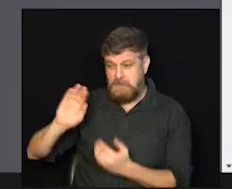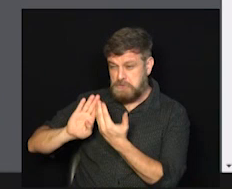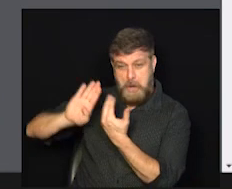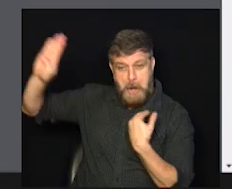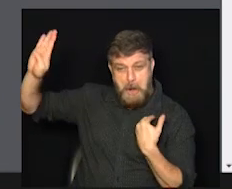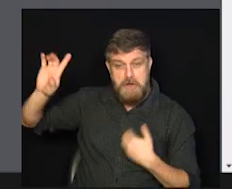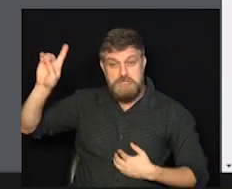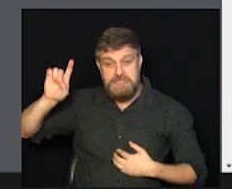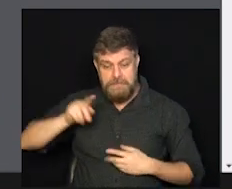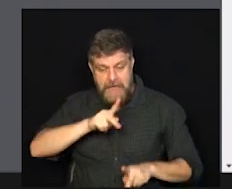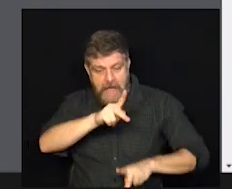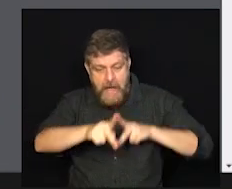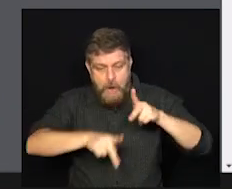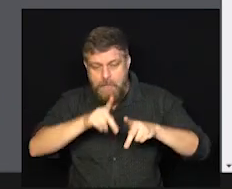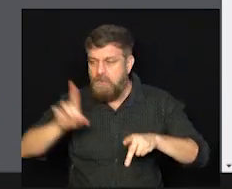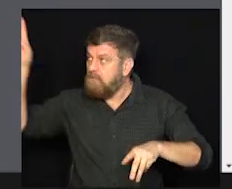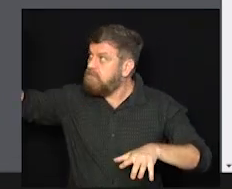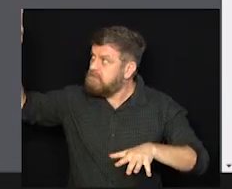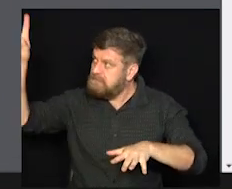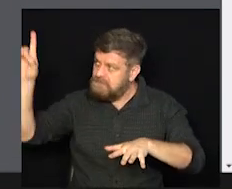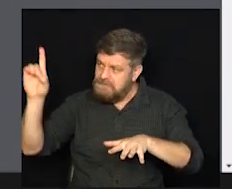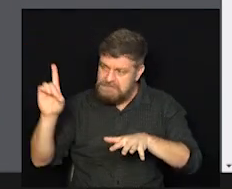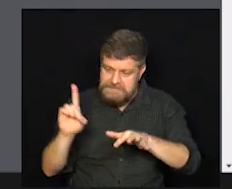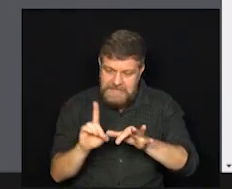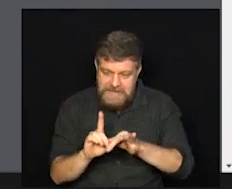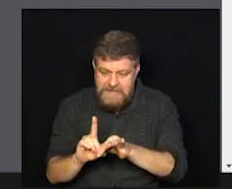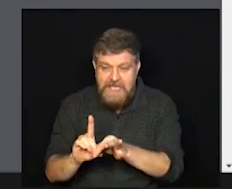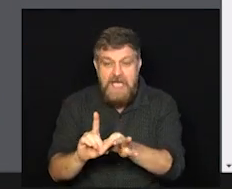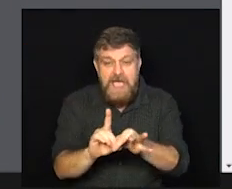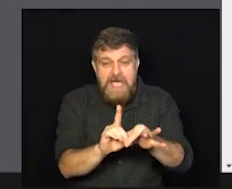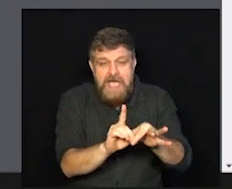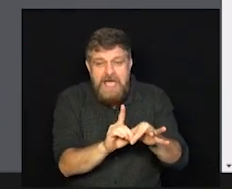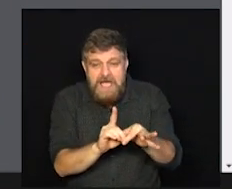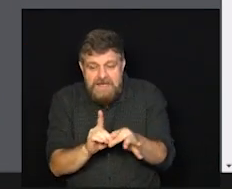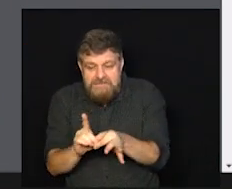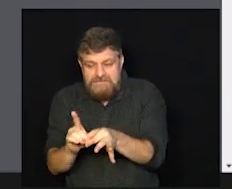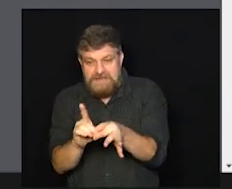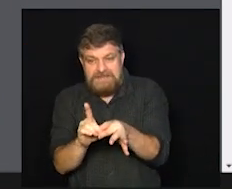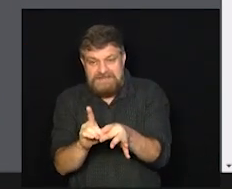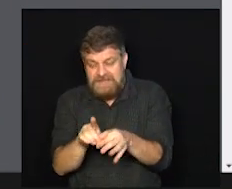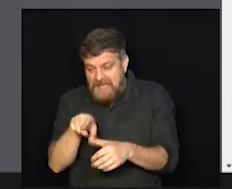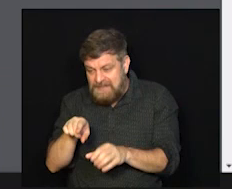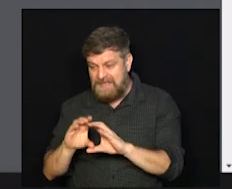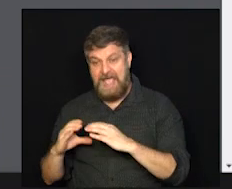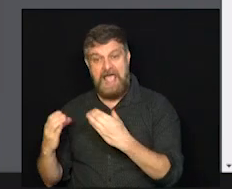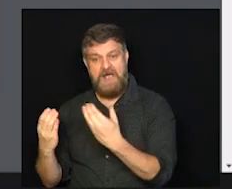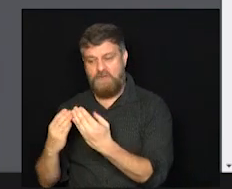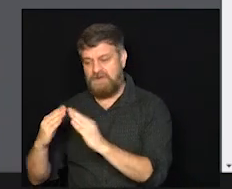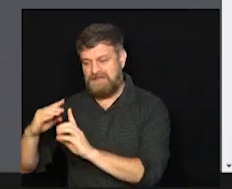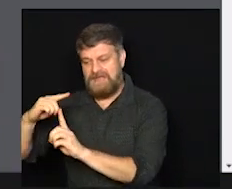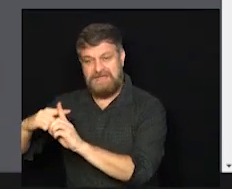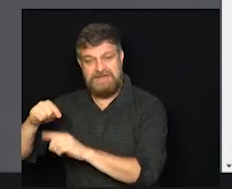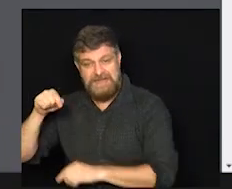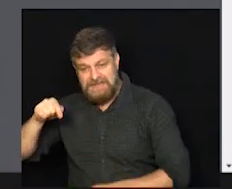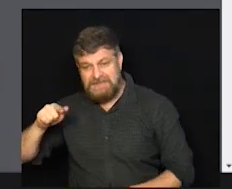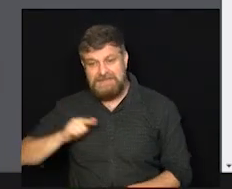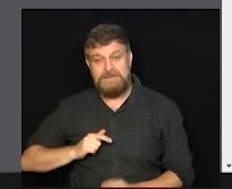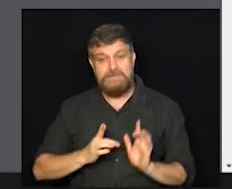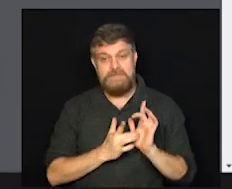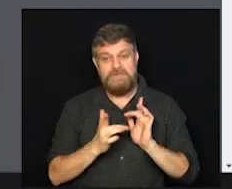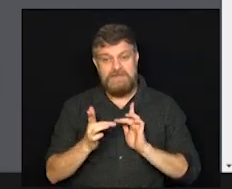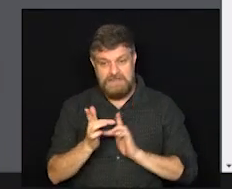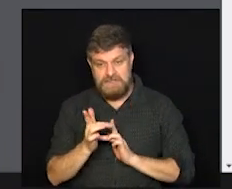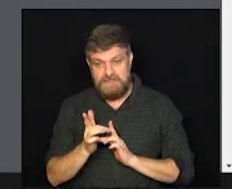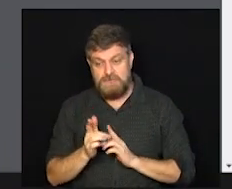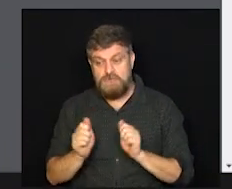povo. E aqui o Padre Beoso destaca que era muito forte na fala das comunidades eclesiais de base. Jesus de Nazaré junto aos